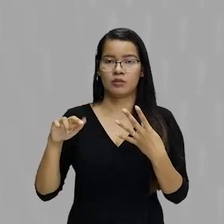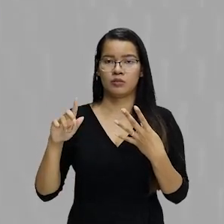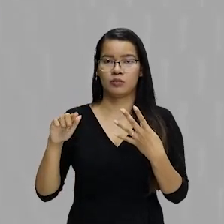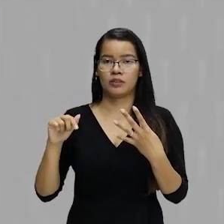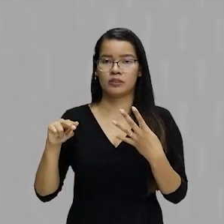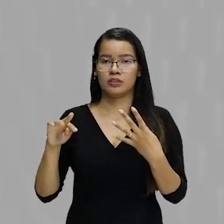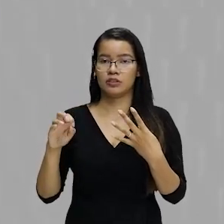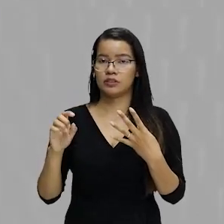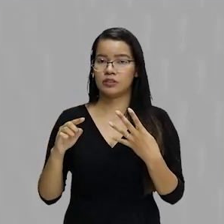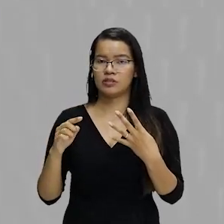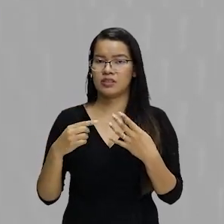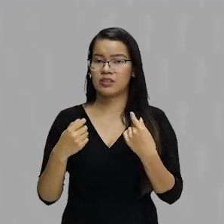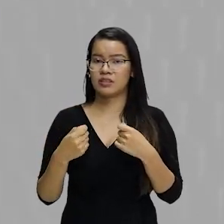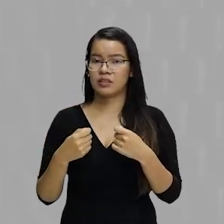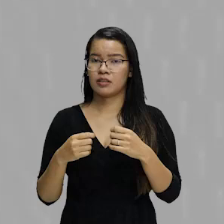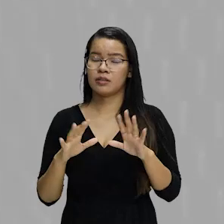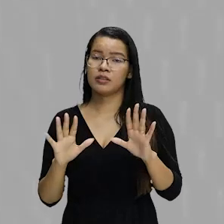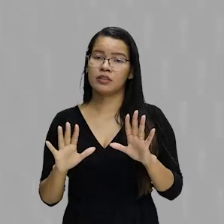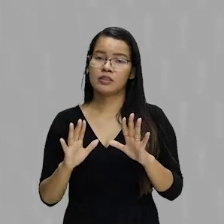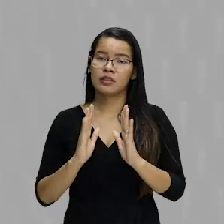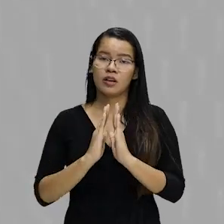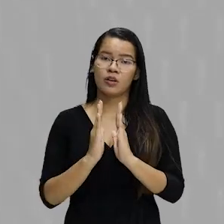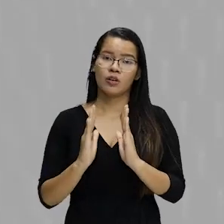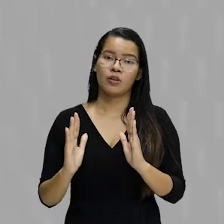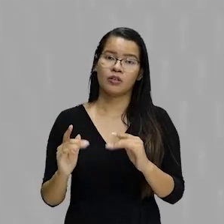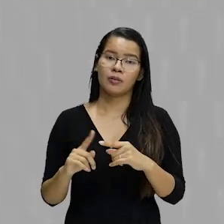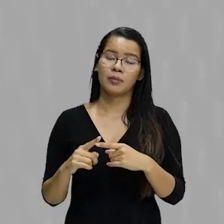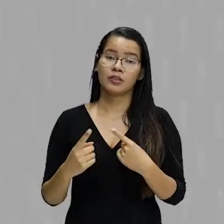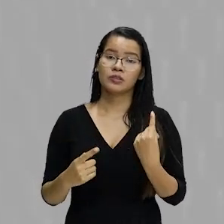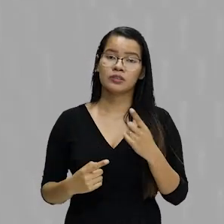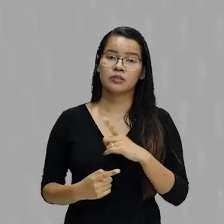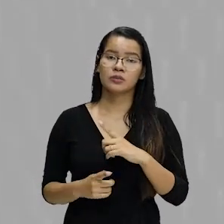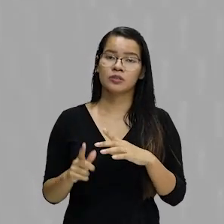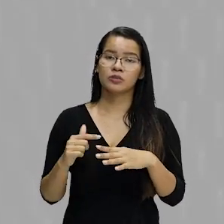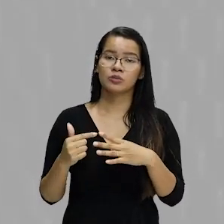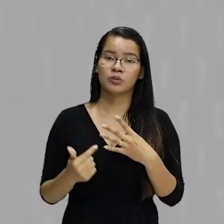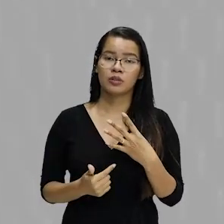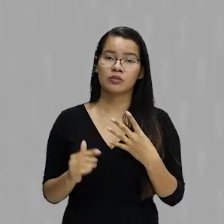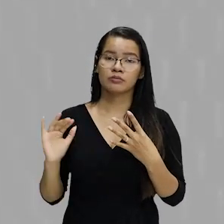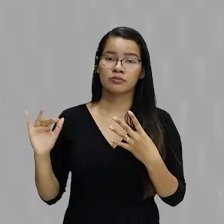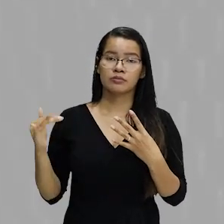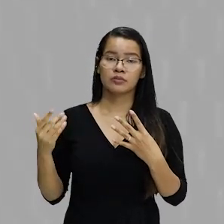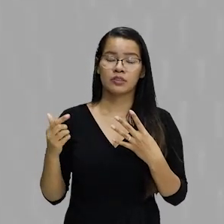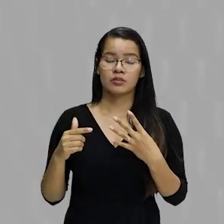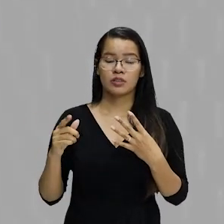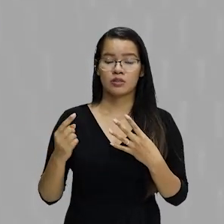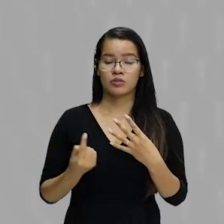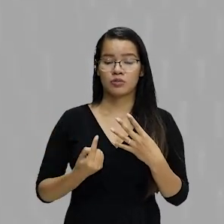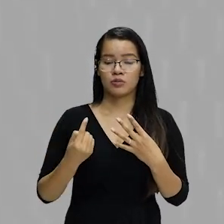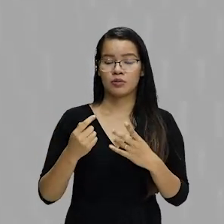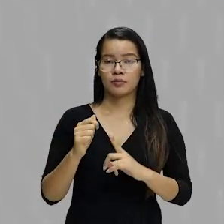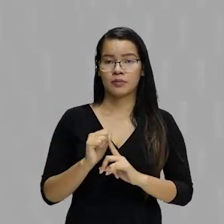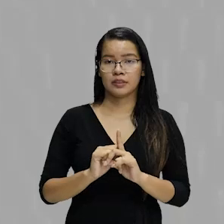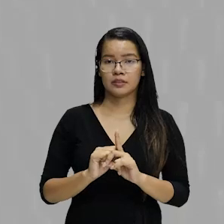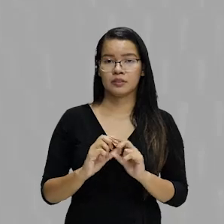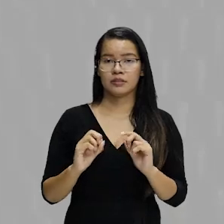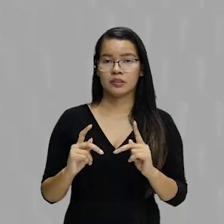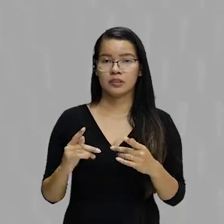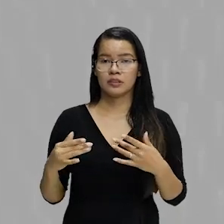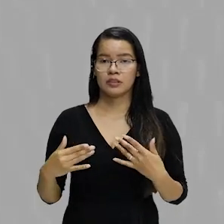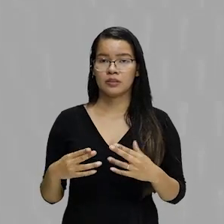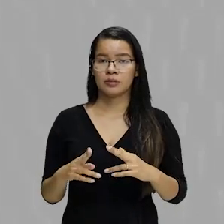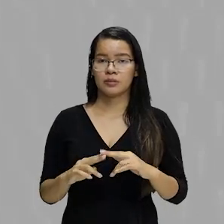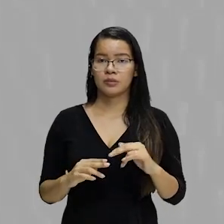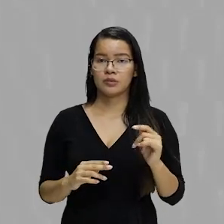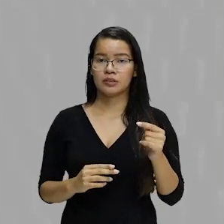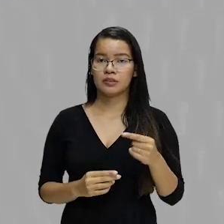nessa ordem, mas nós temos aí as 4 fases, tá ok? Então isso no ciclo de um mês, ok? Então por isso